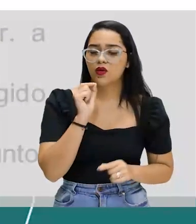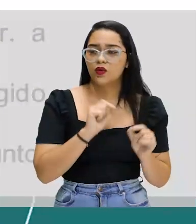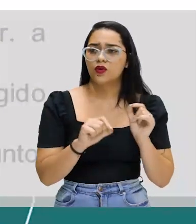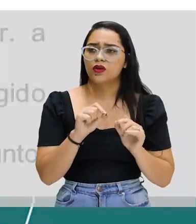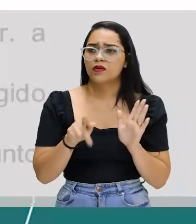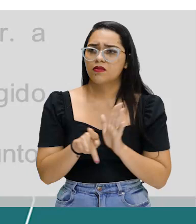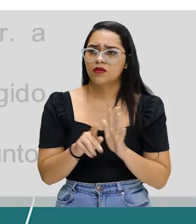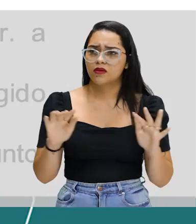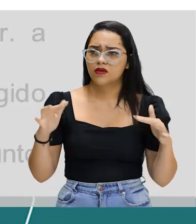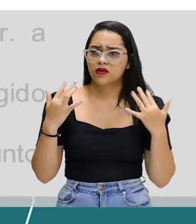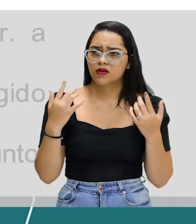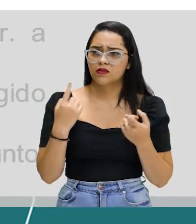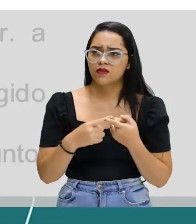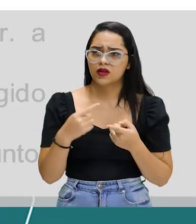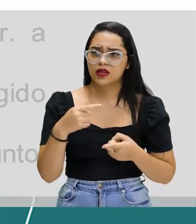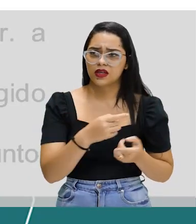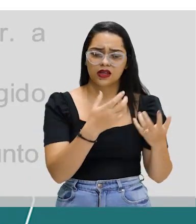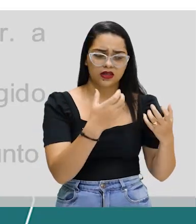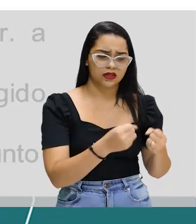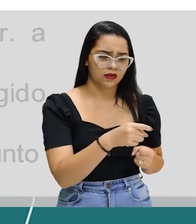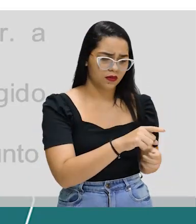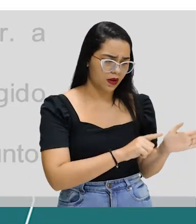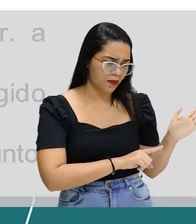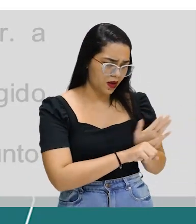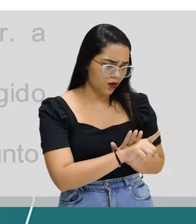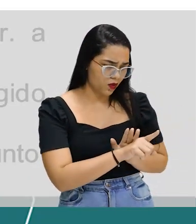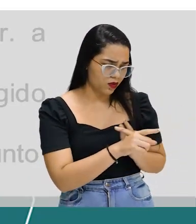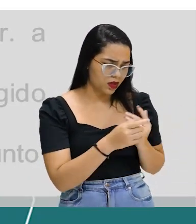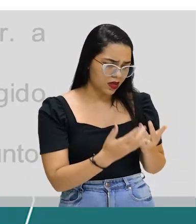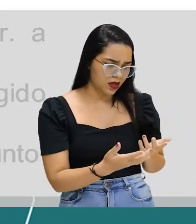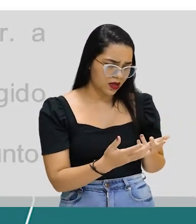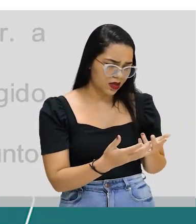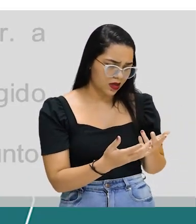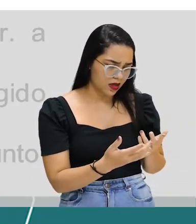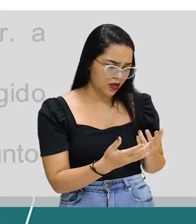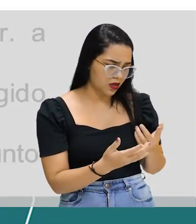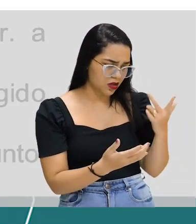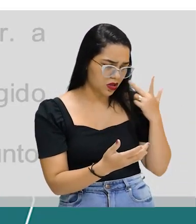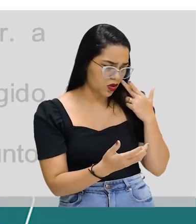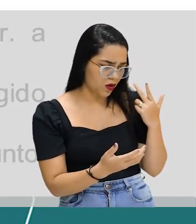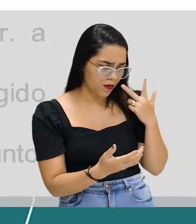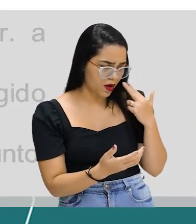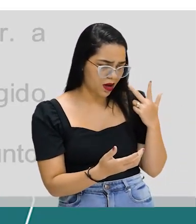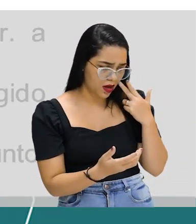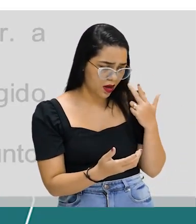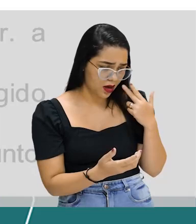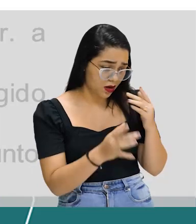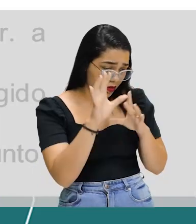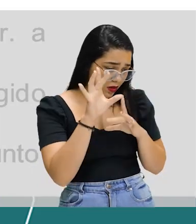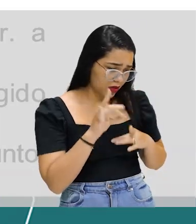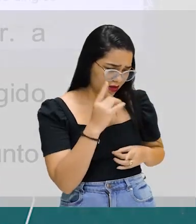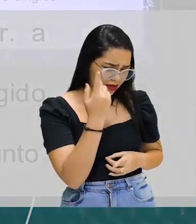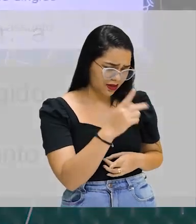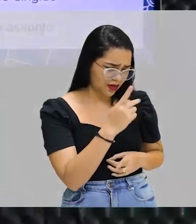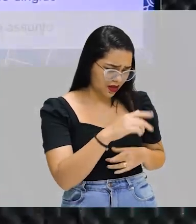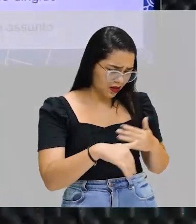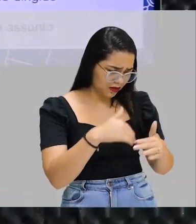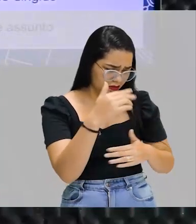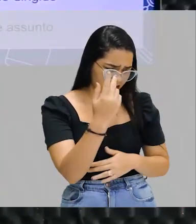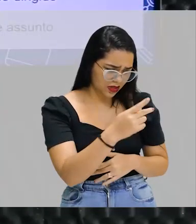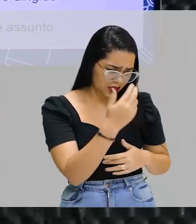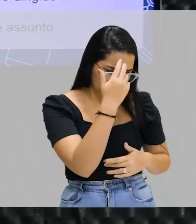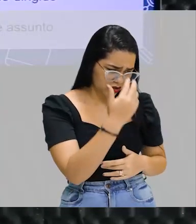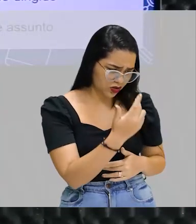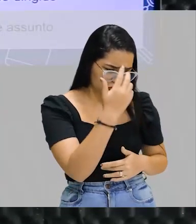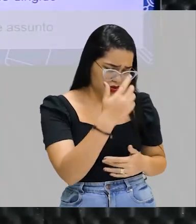esse chamamento que, por que ele recebe uma pergunta existencial sobre o personagem dele, sobre a evolução